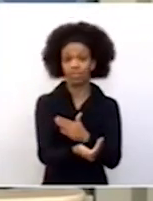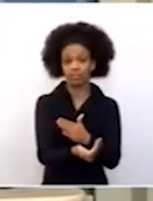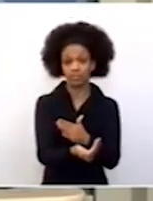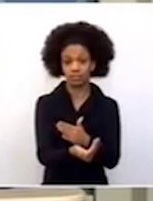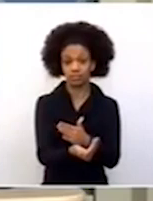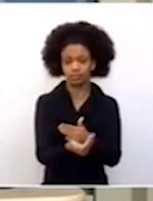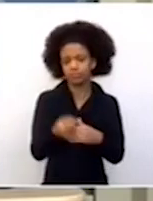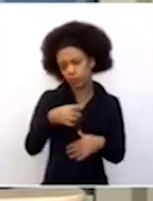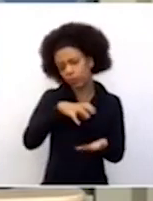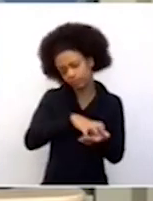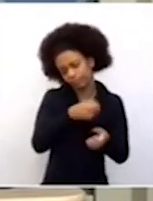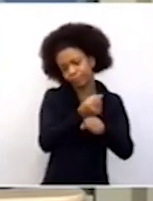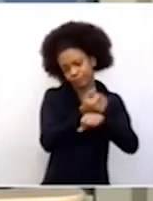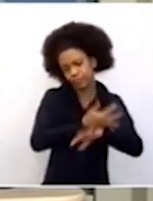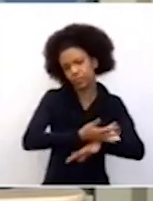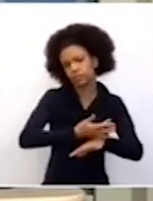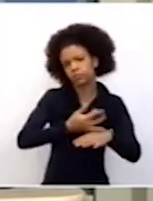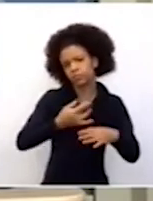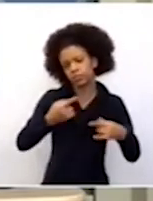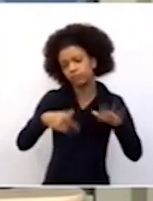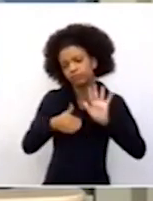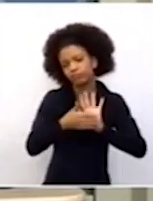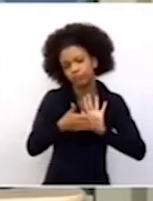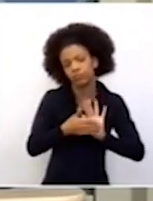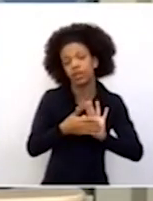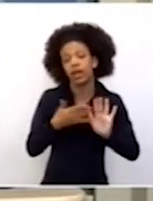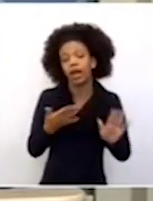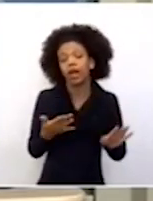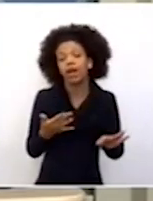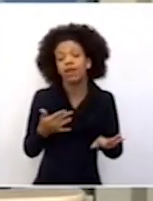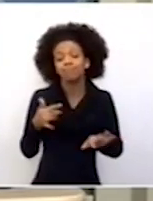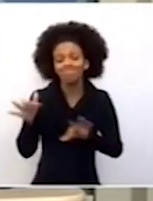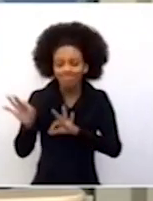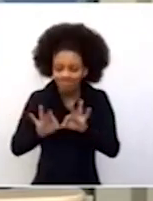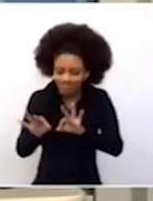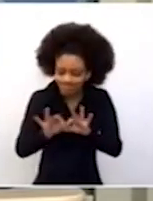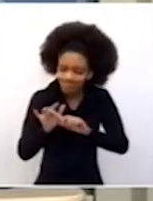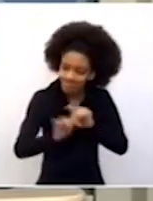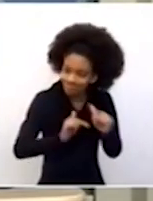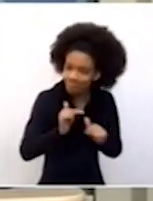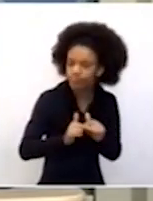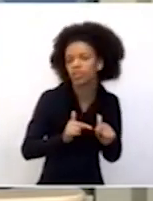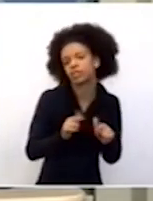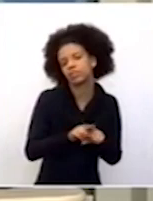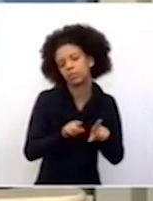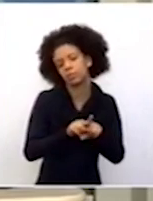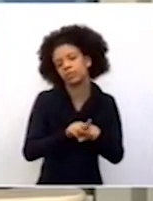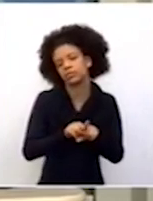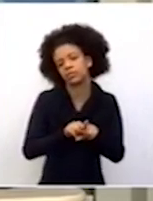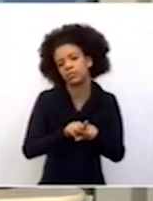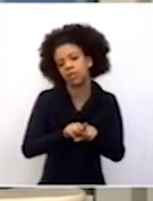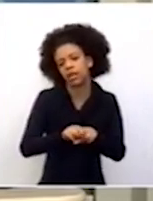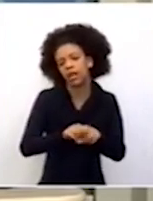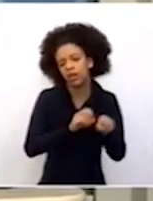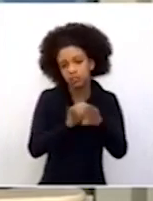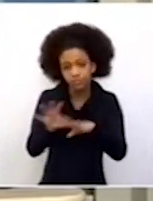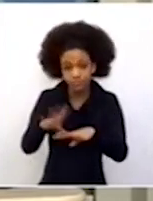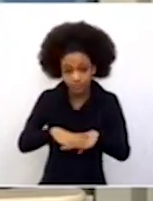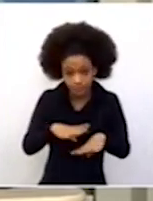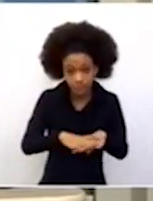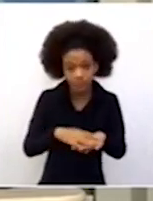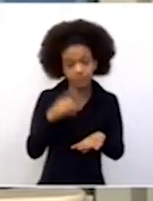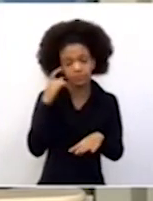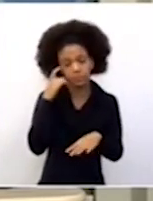Essa questão de trabalhar matemática à distância é uma questão muito assim, complexa, mas mesmo assim, com a questão aqui com o